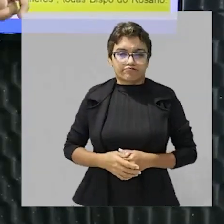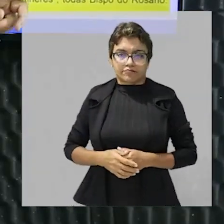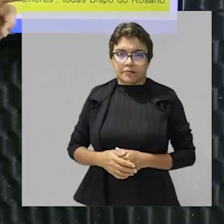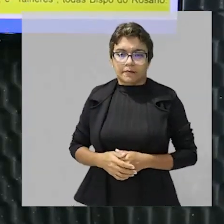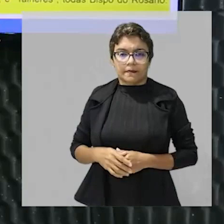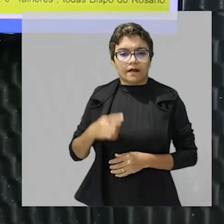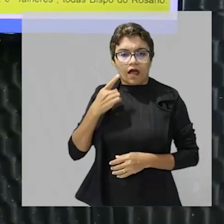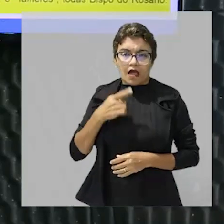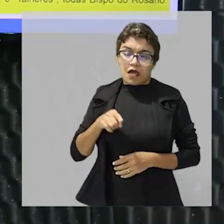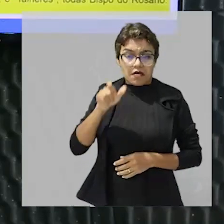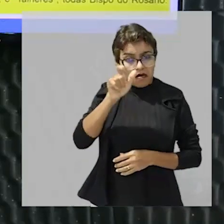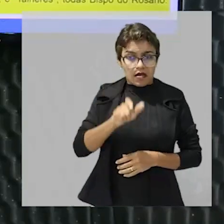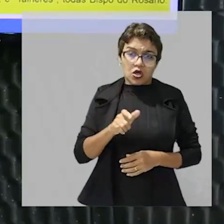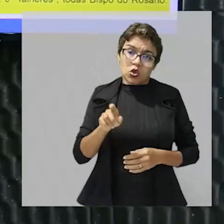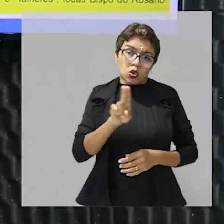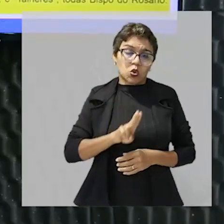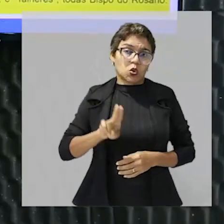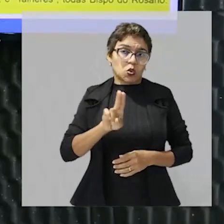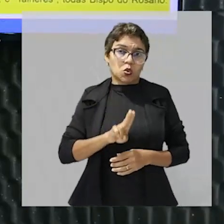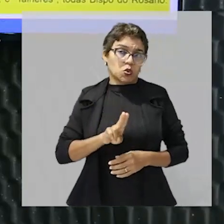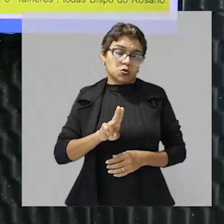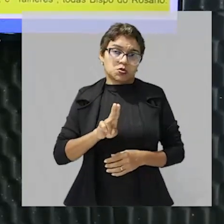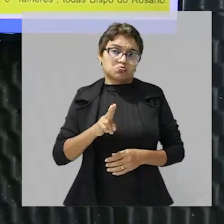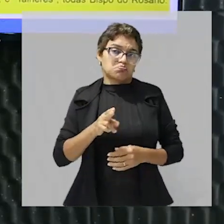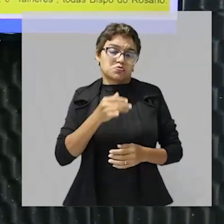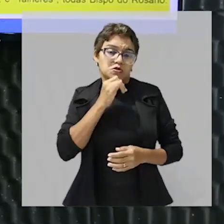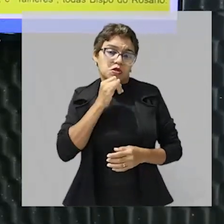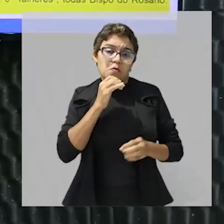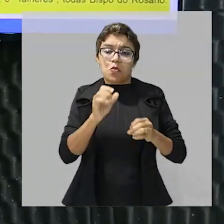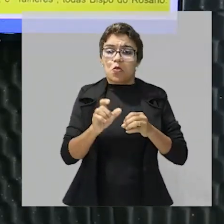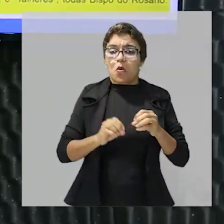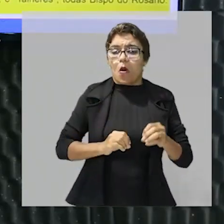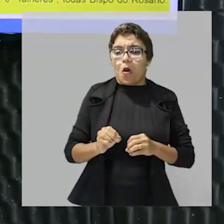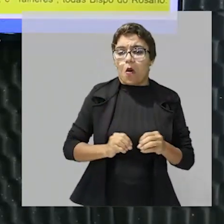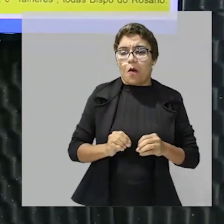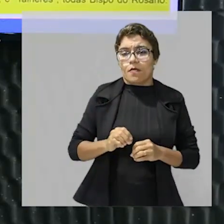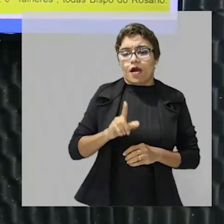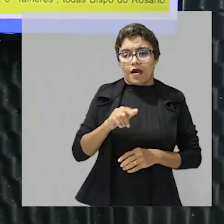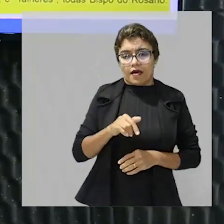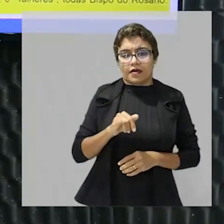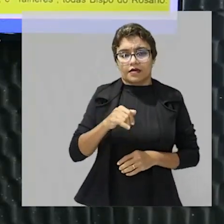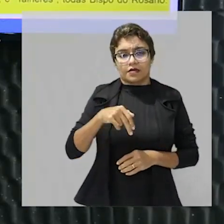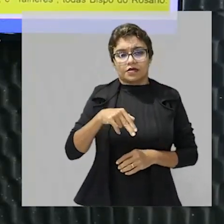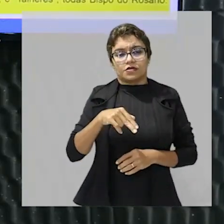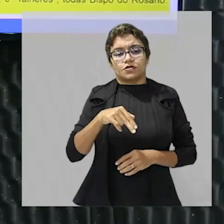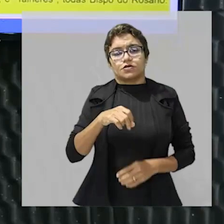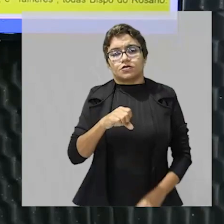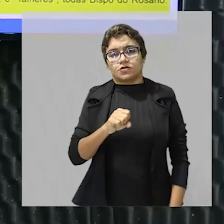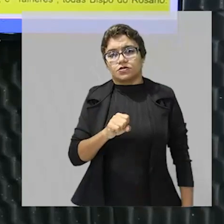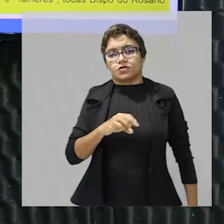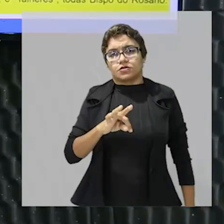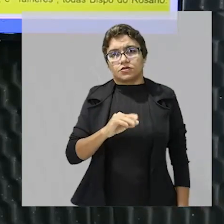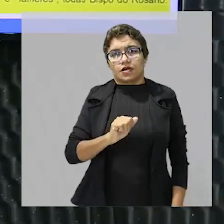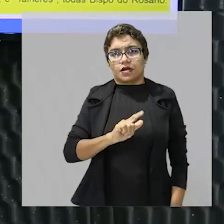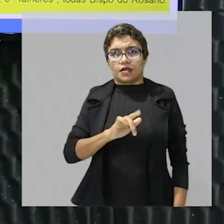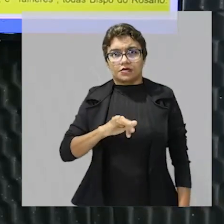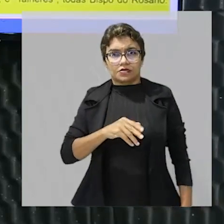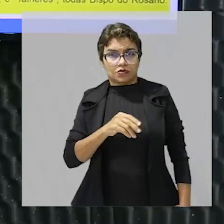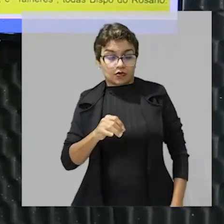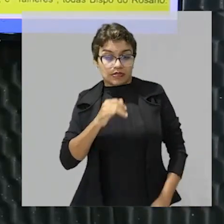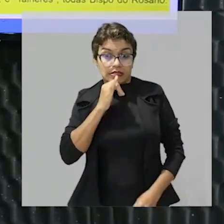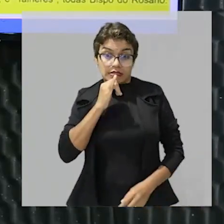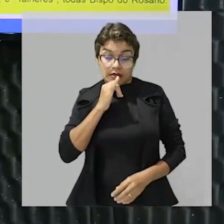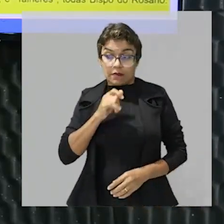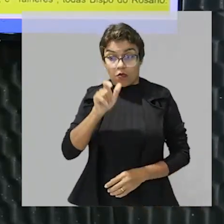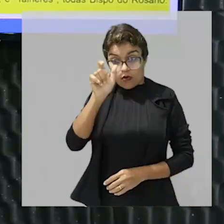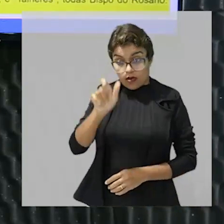ele tem à disposição para montar pequenas obras de arte. São chamadas de instalações. Em particular, no caso de